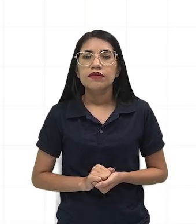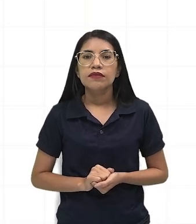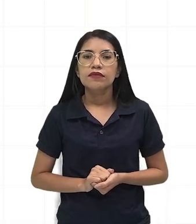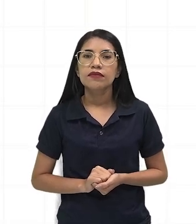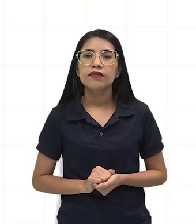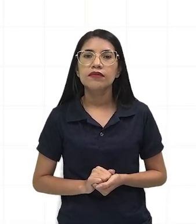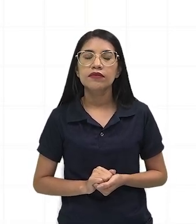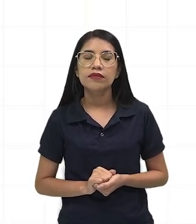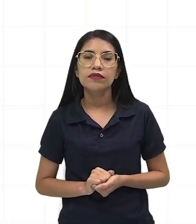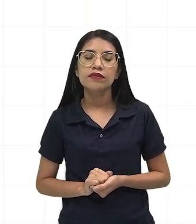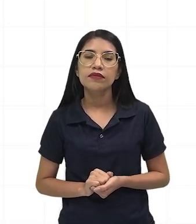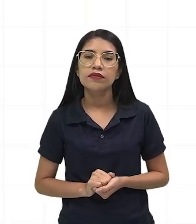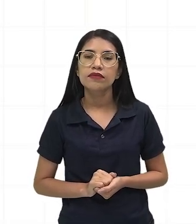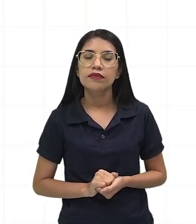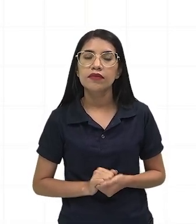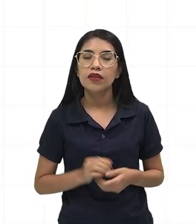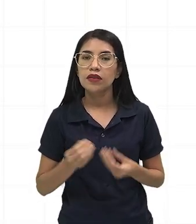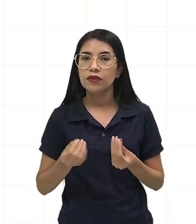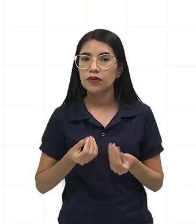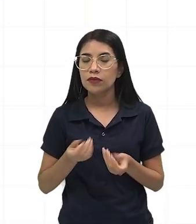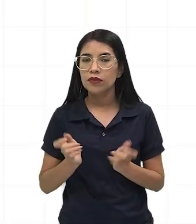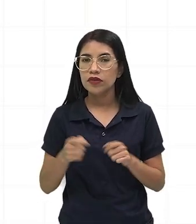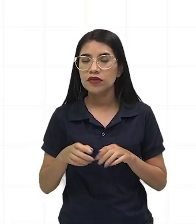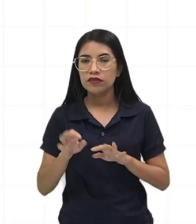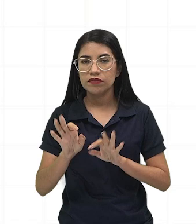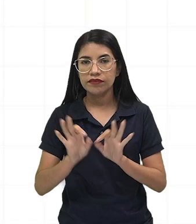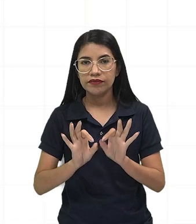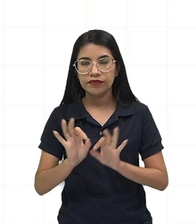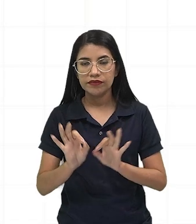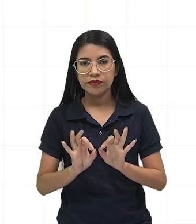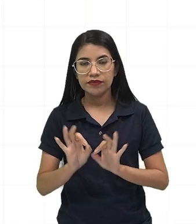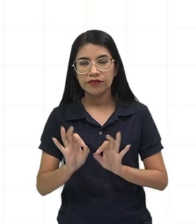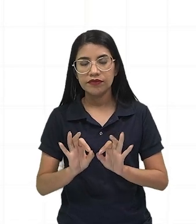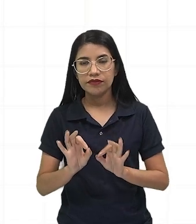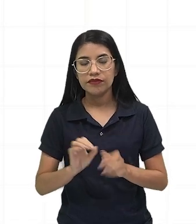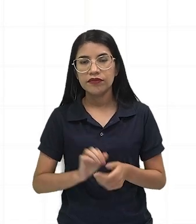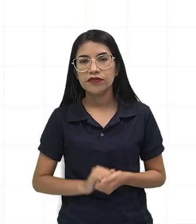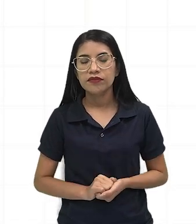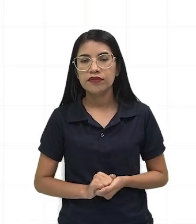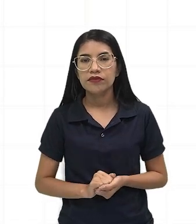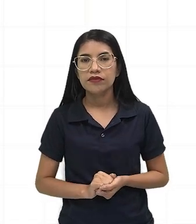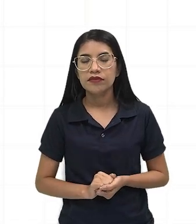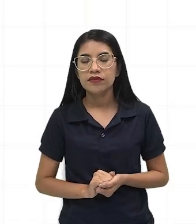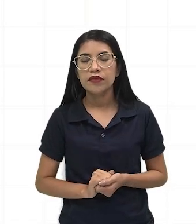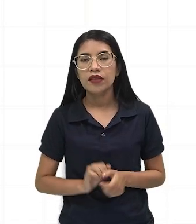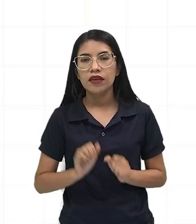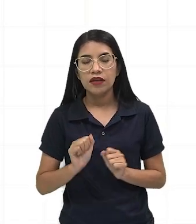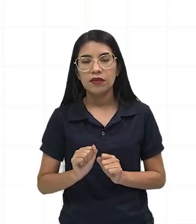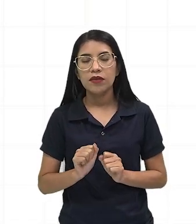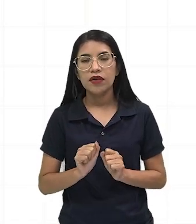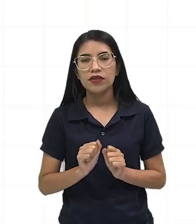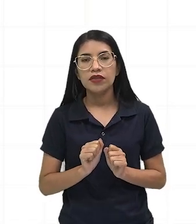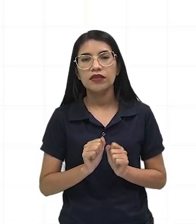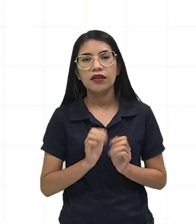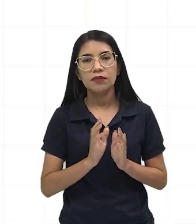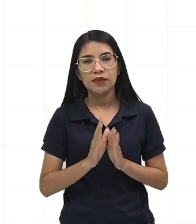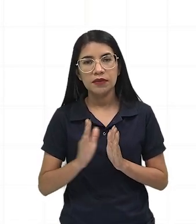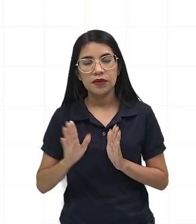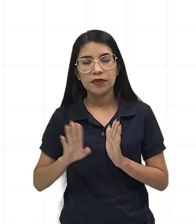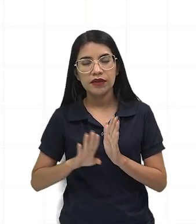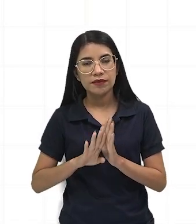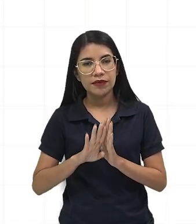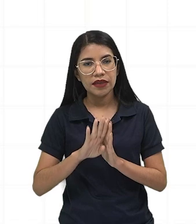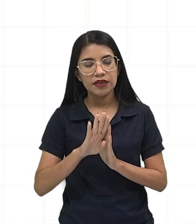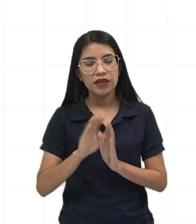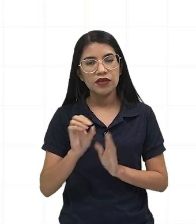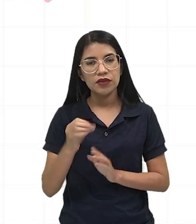Organização dos dados. De que forma, professor? Pode ser em ordem crescente ou decrescente,